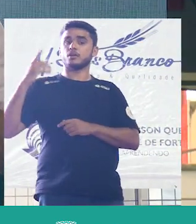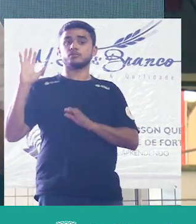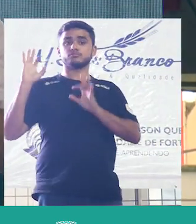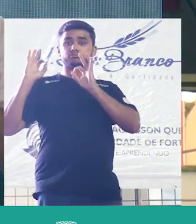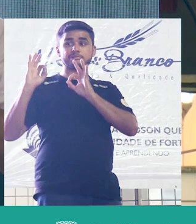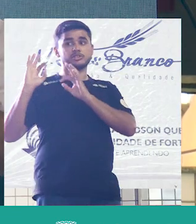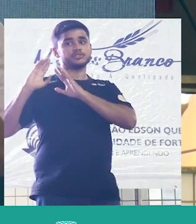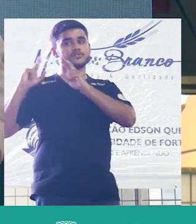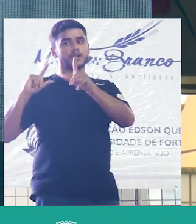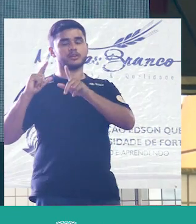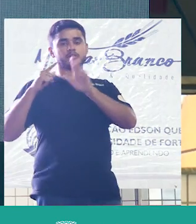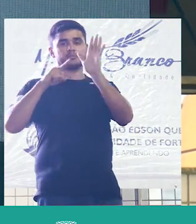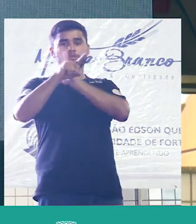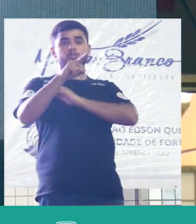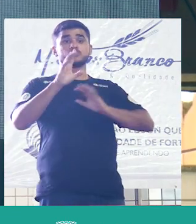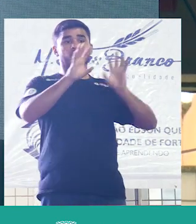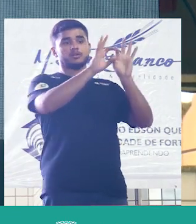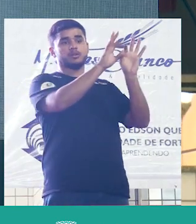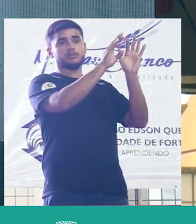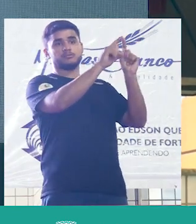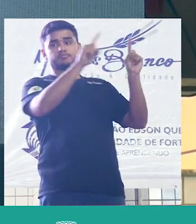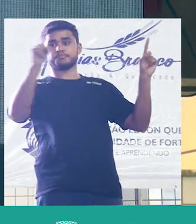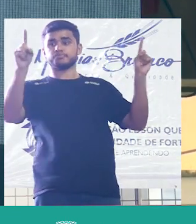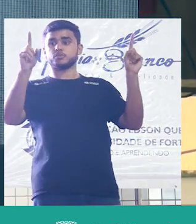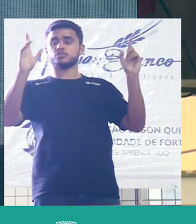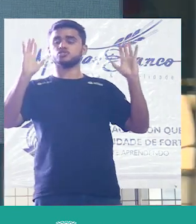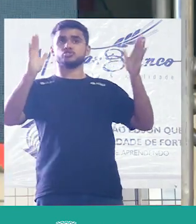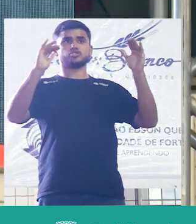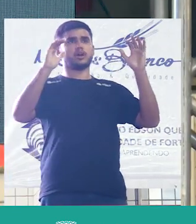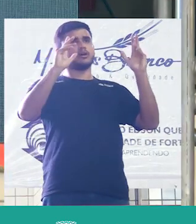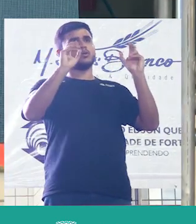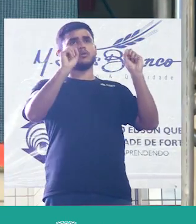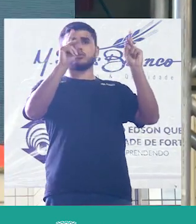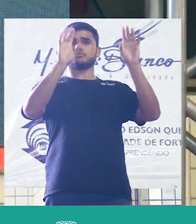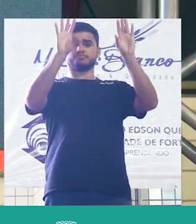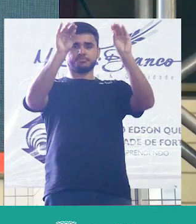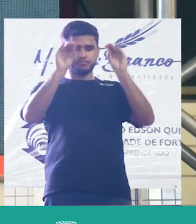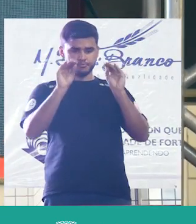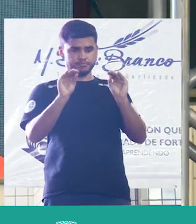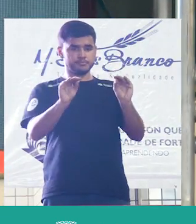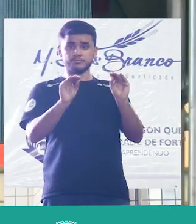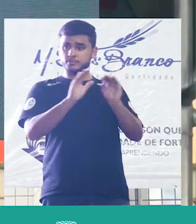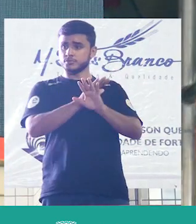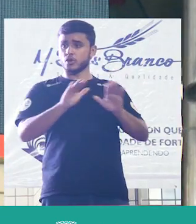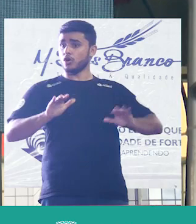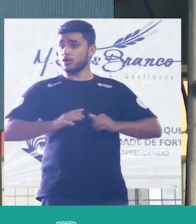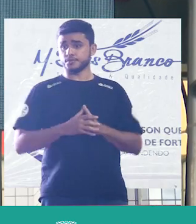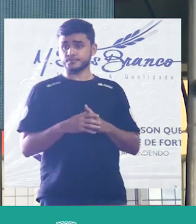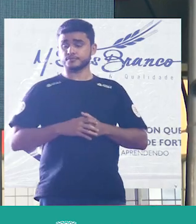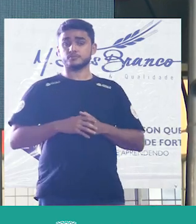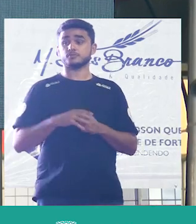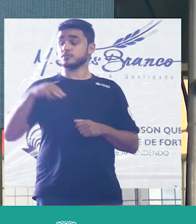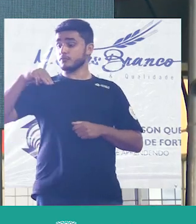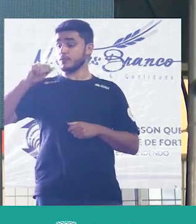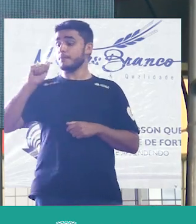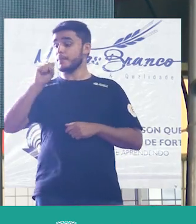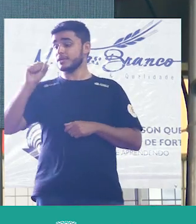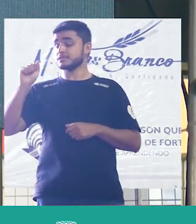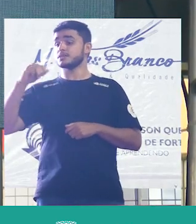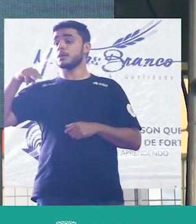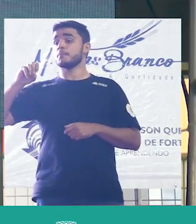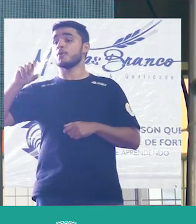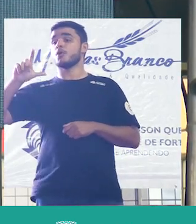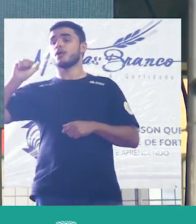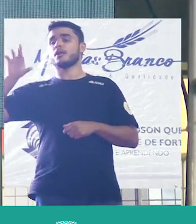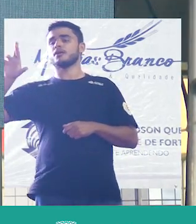Primeira, a equação química já foi dada, toda balanceada. Segundo, foram dadas as massas molares. Eu já